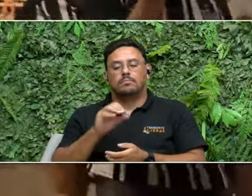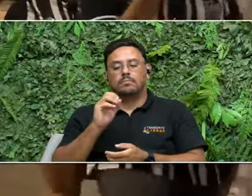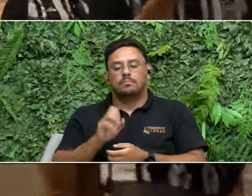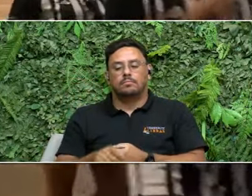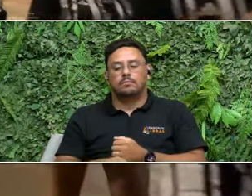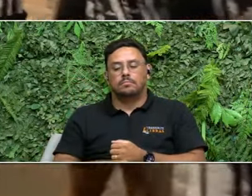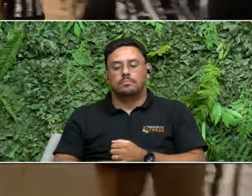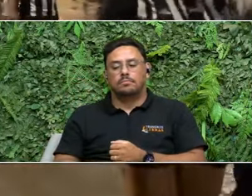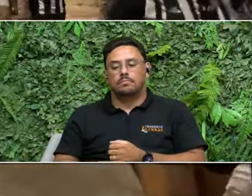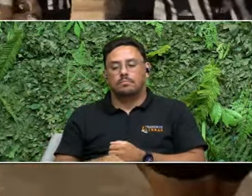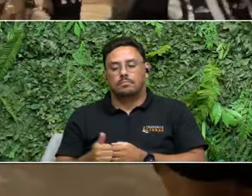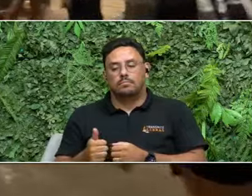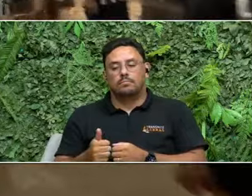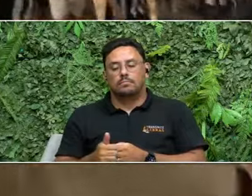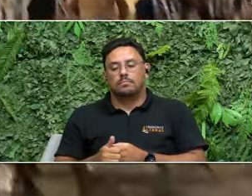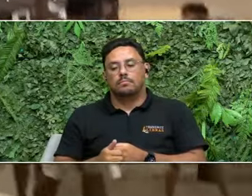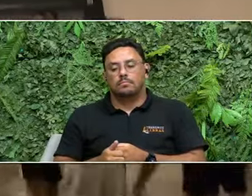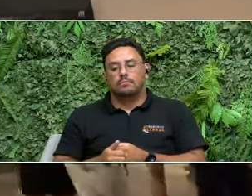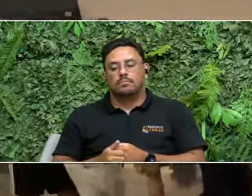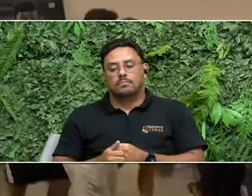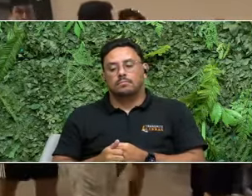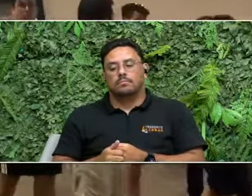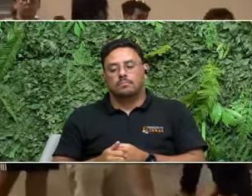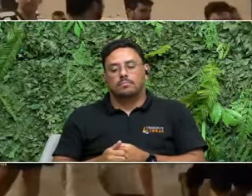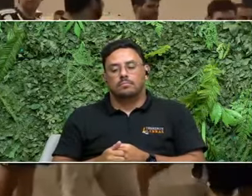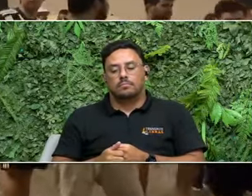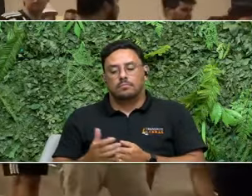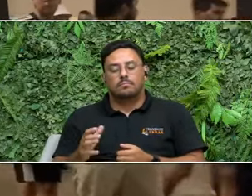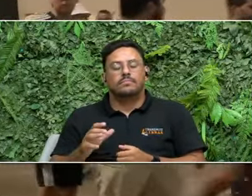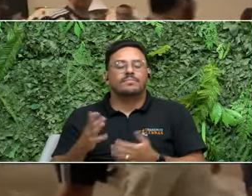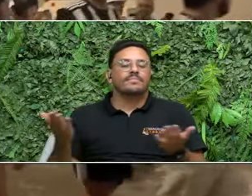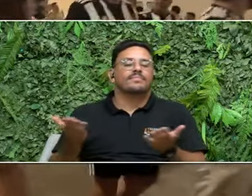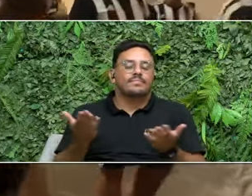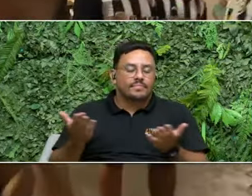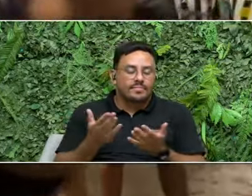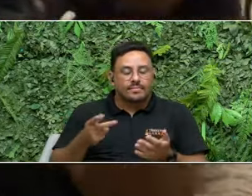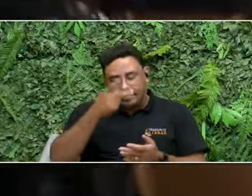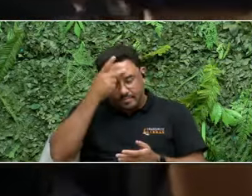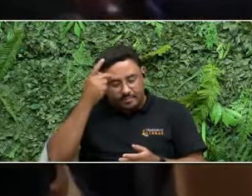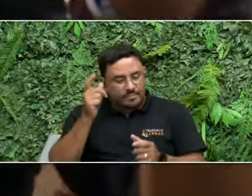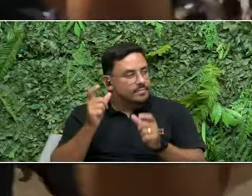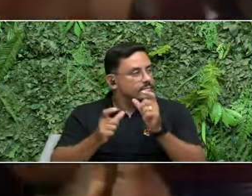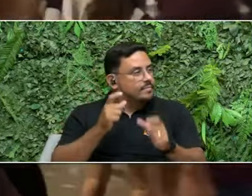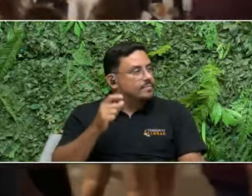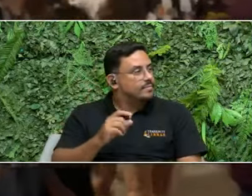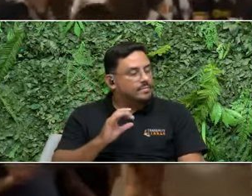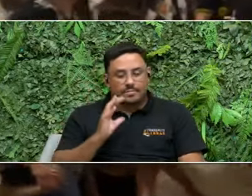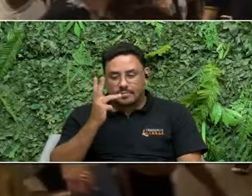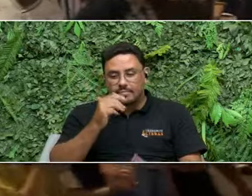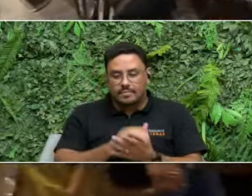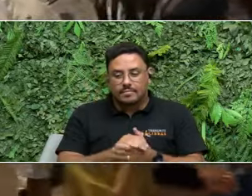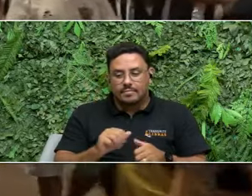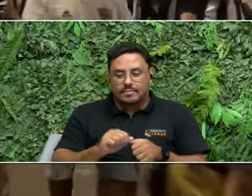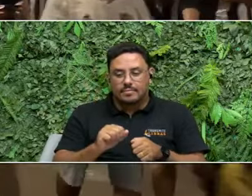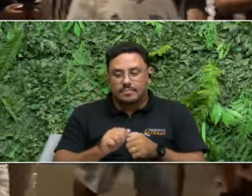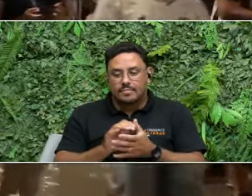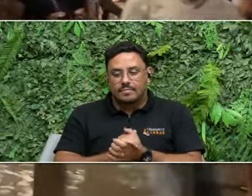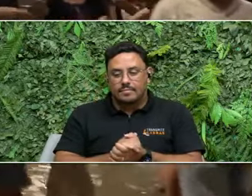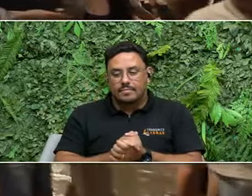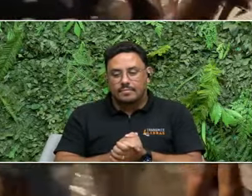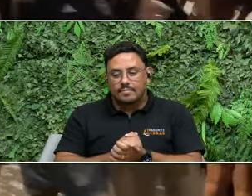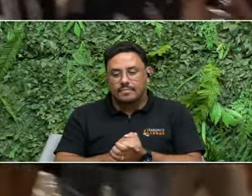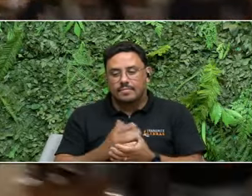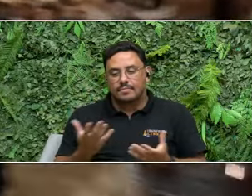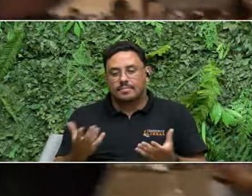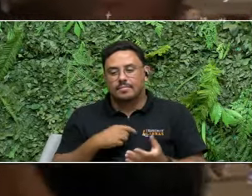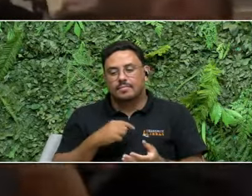Rubens Ramalho Car geral Rubens Ramalho salve meu povo bonito ao vivo aqui na rede 98 nesse exato momento eu estou